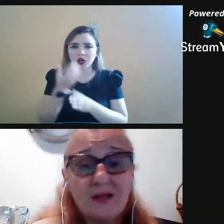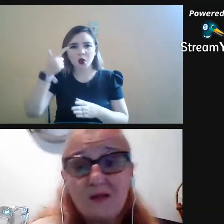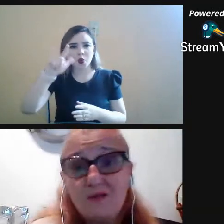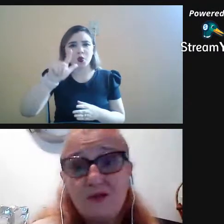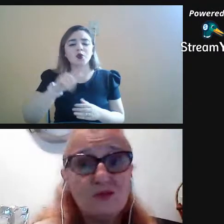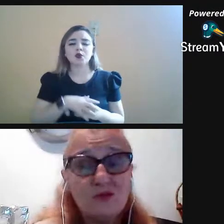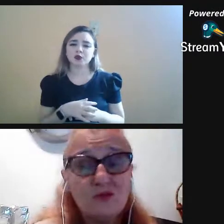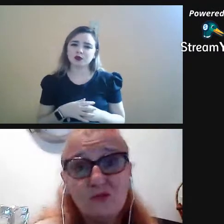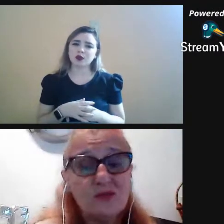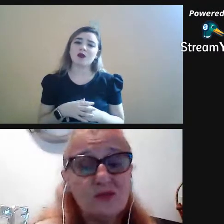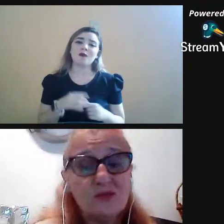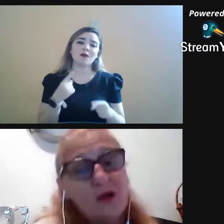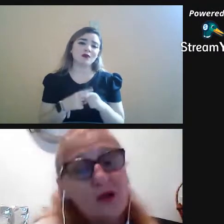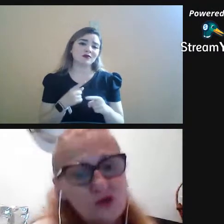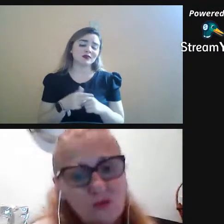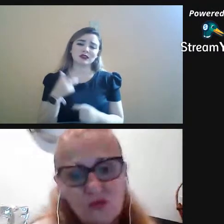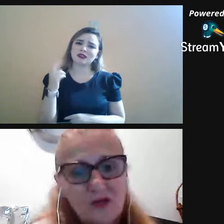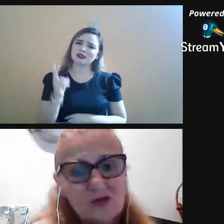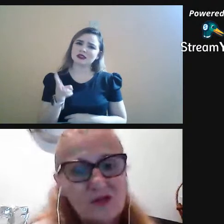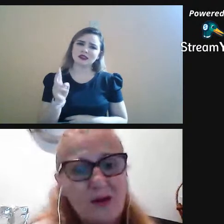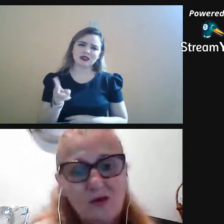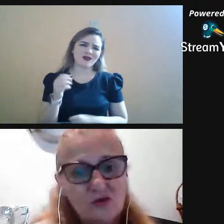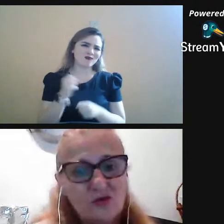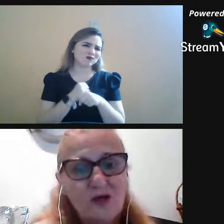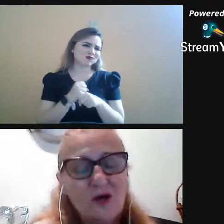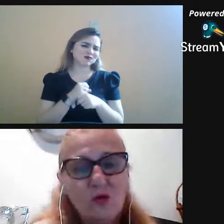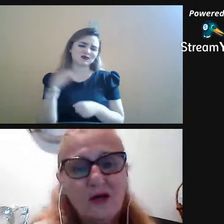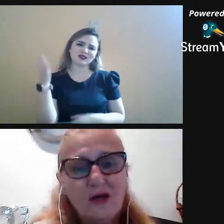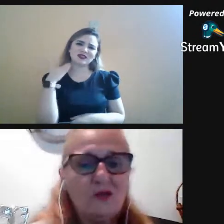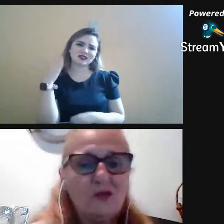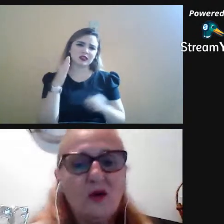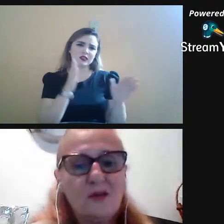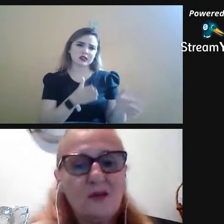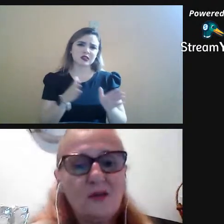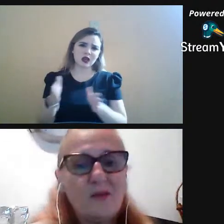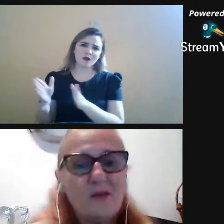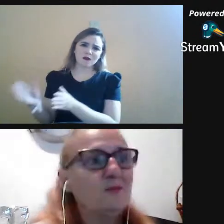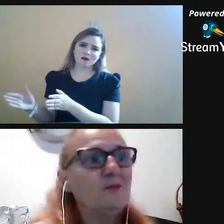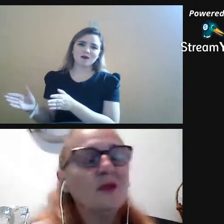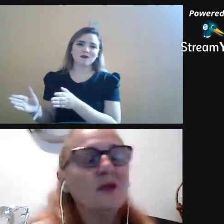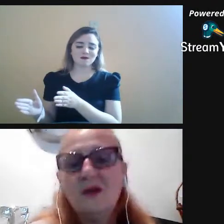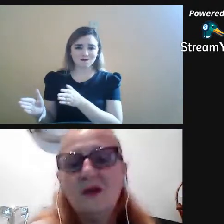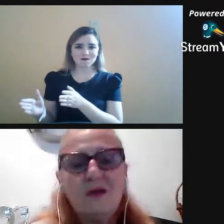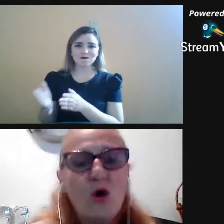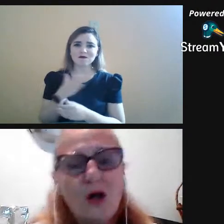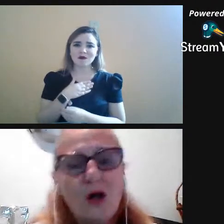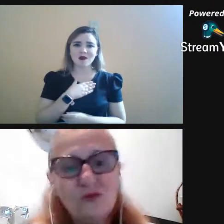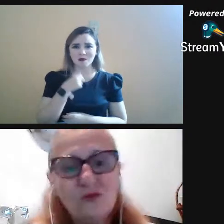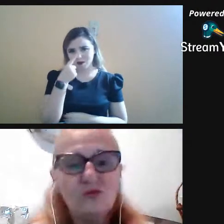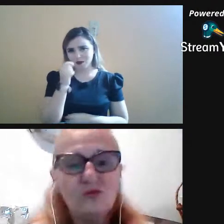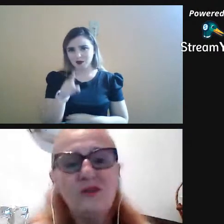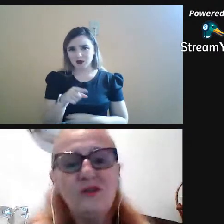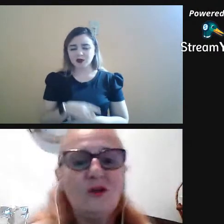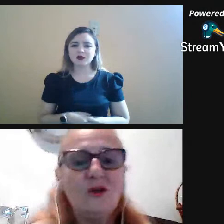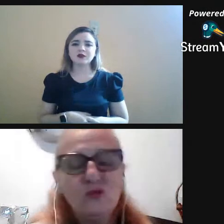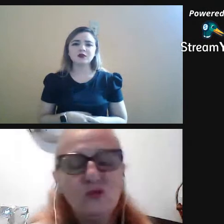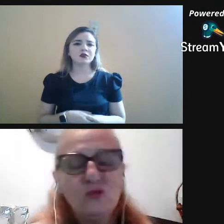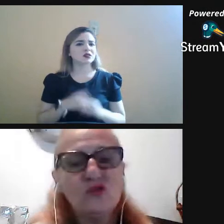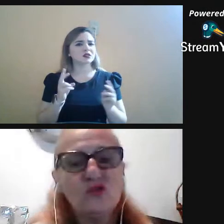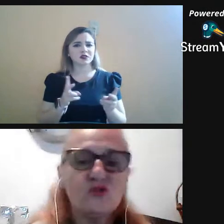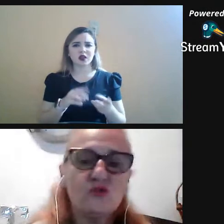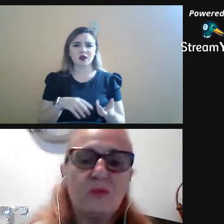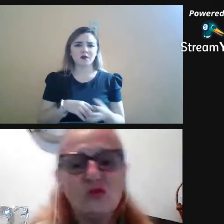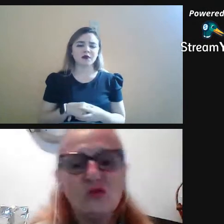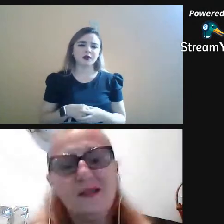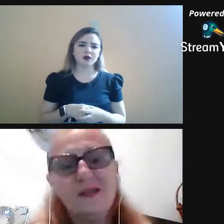mais, quando você... Eu deixo muitos anos, eu separo lixo orgânico e inorgânico na minha casa, levo óleo dentro do vidrinho para o